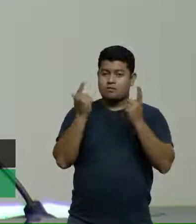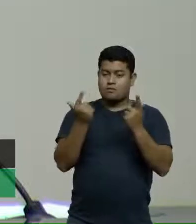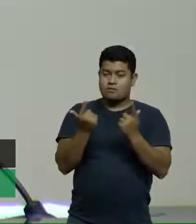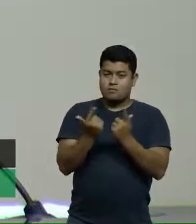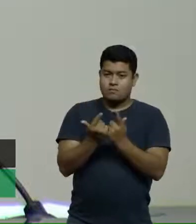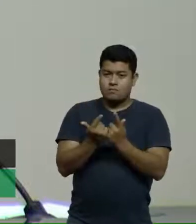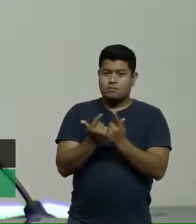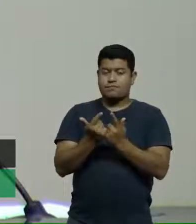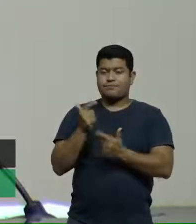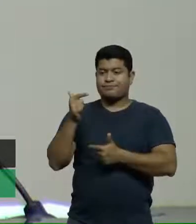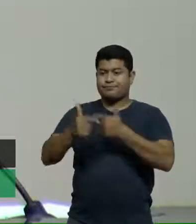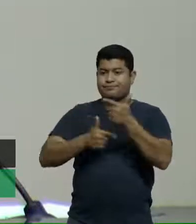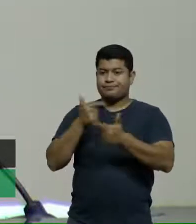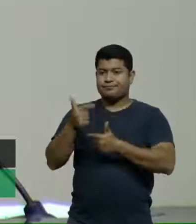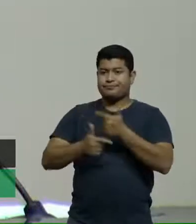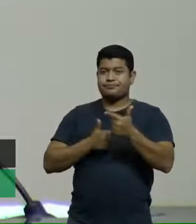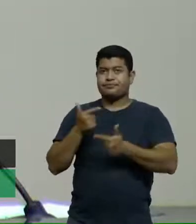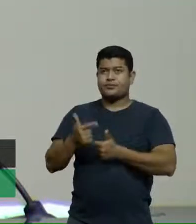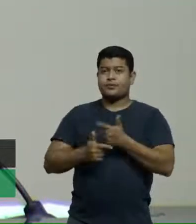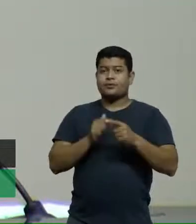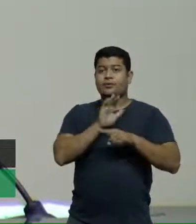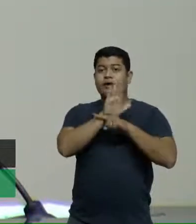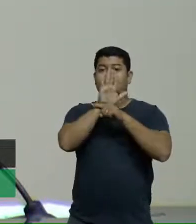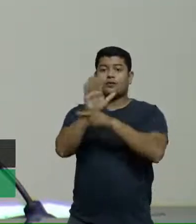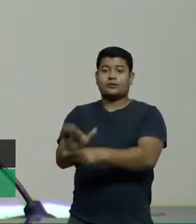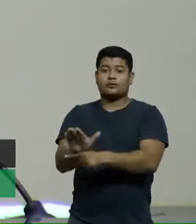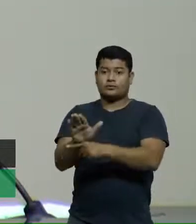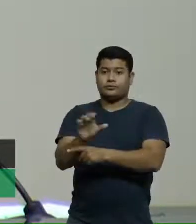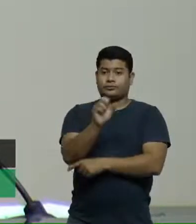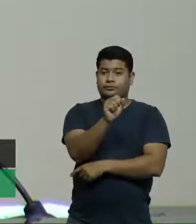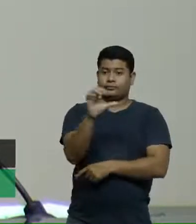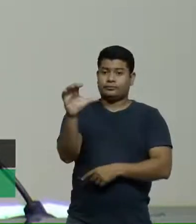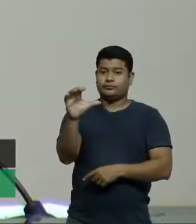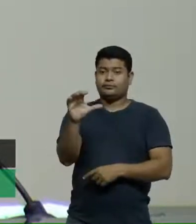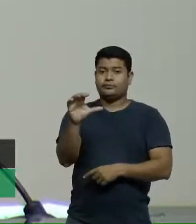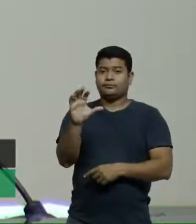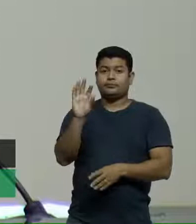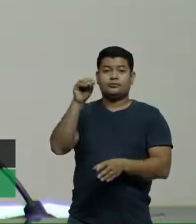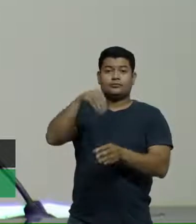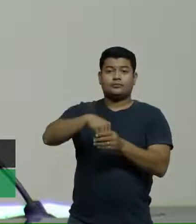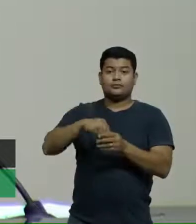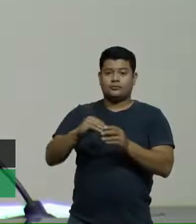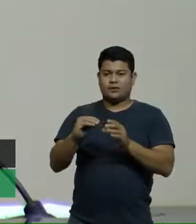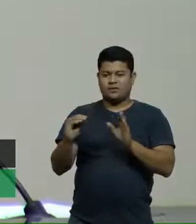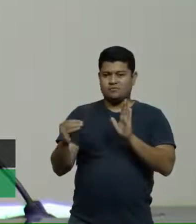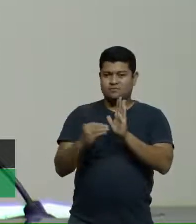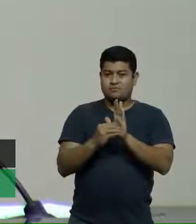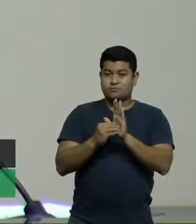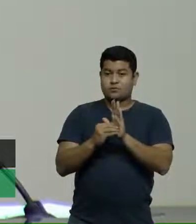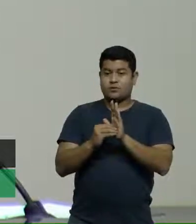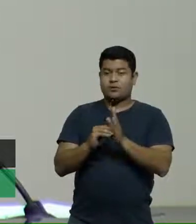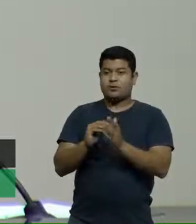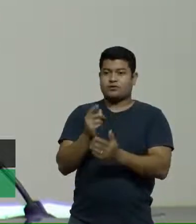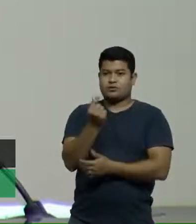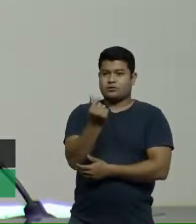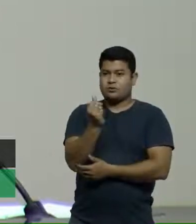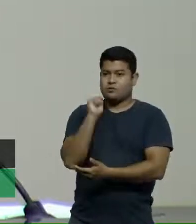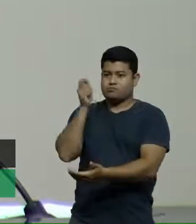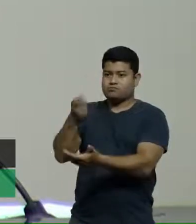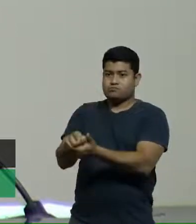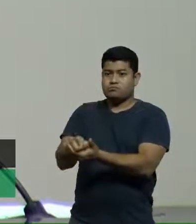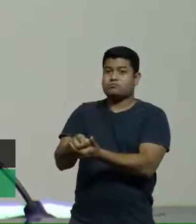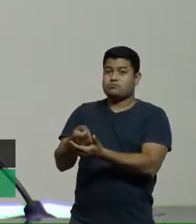no trabalho por Santa Catarina. Dentro das emendas impositivas, hoje os deputados